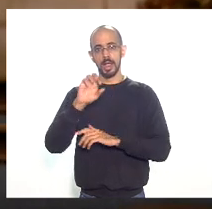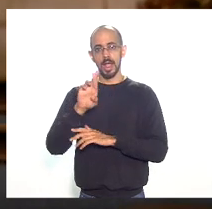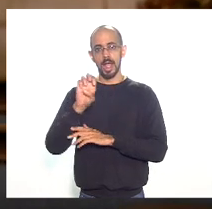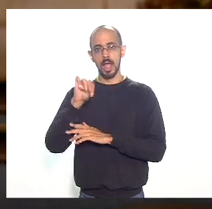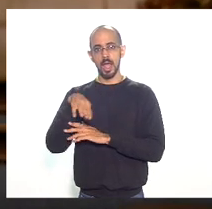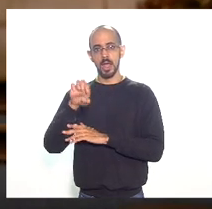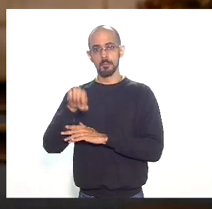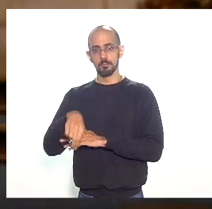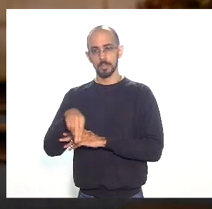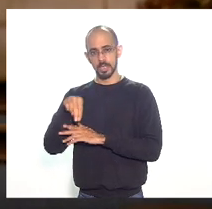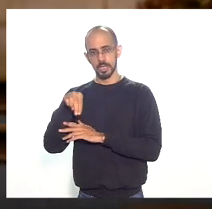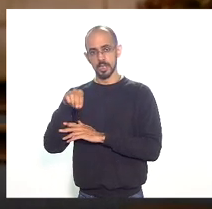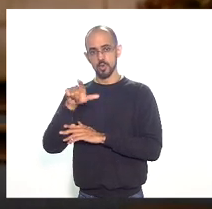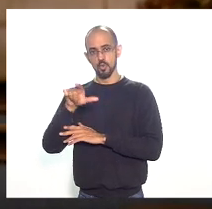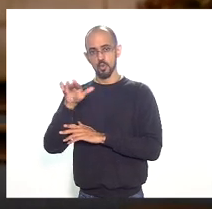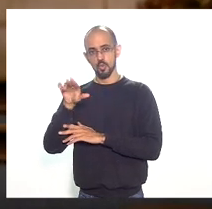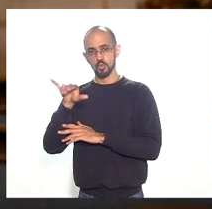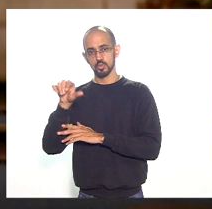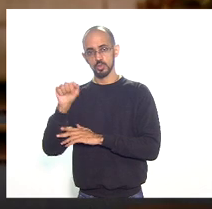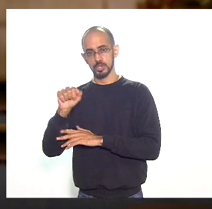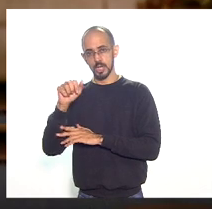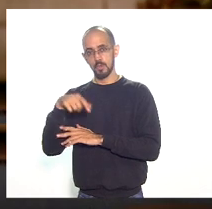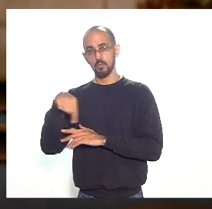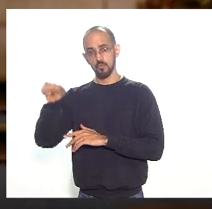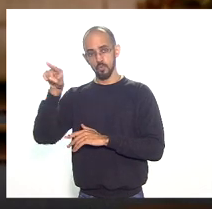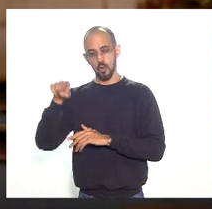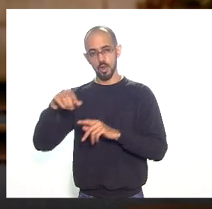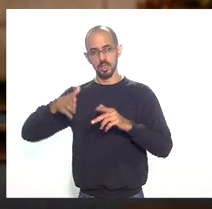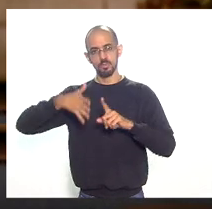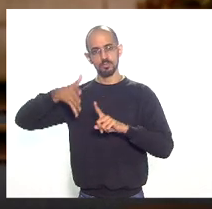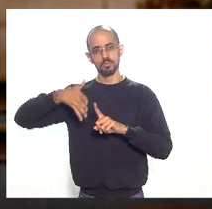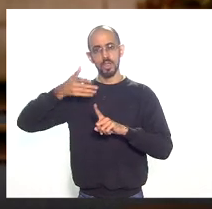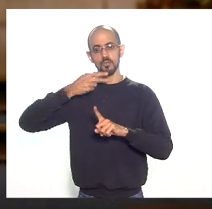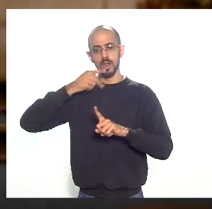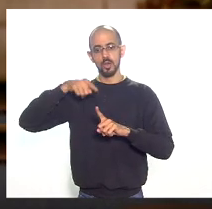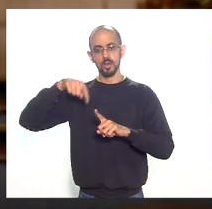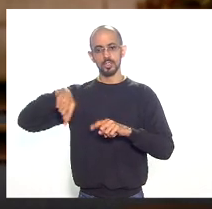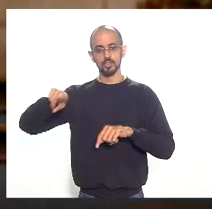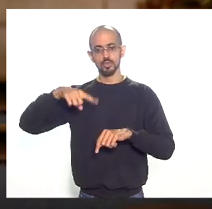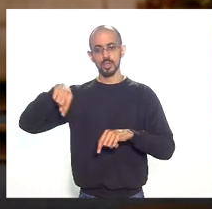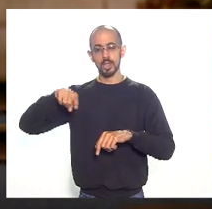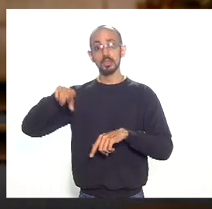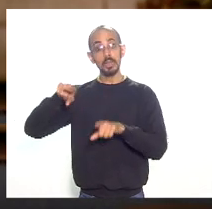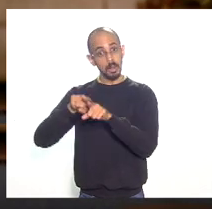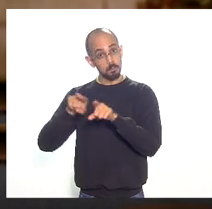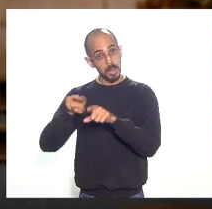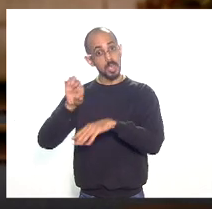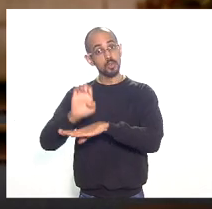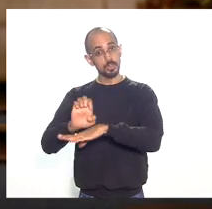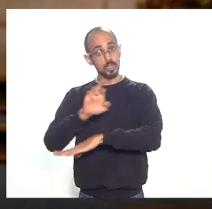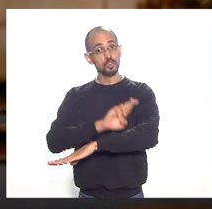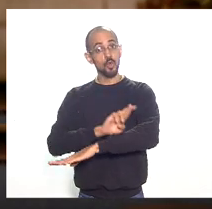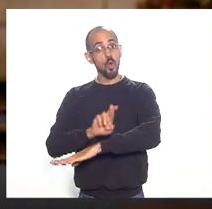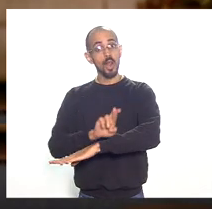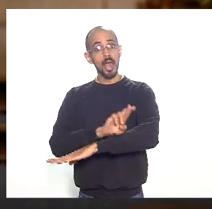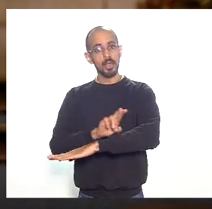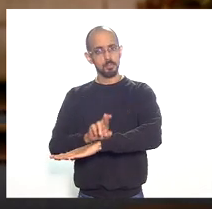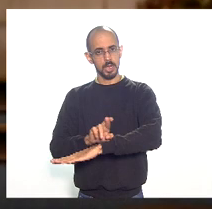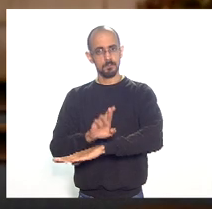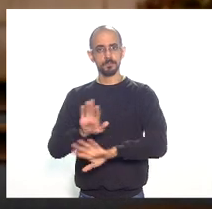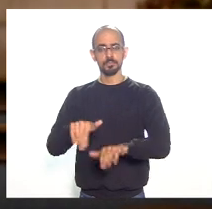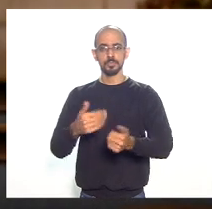já foi ao pleno e essa lei está valendo para o estado de Roraima. Então, é uma lei